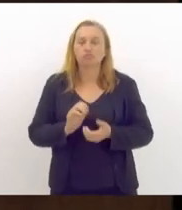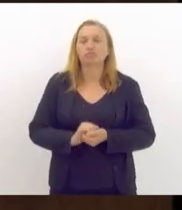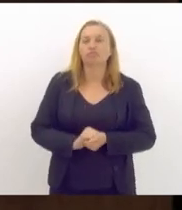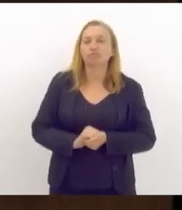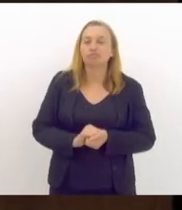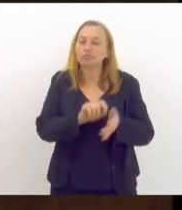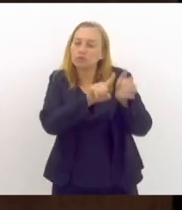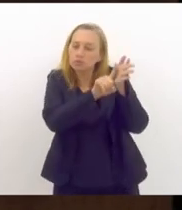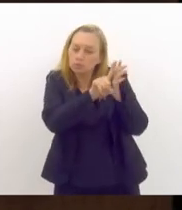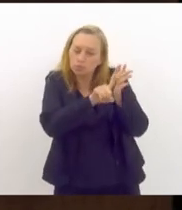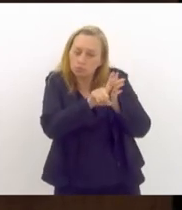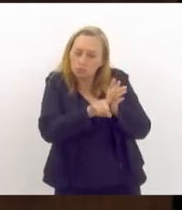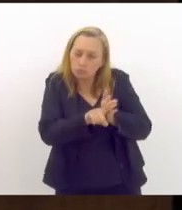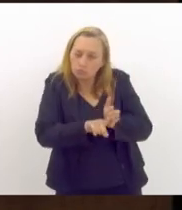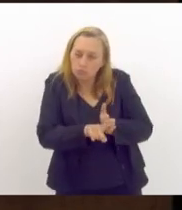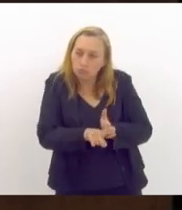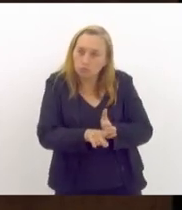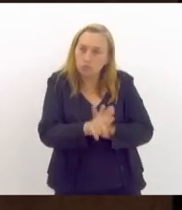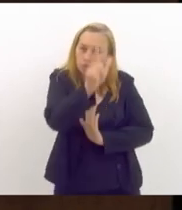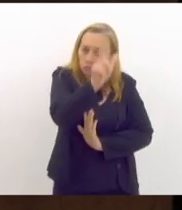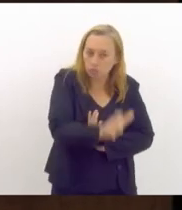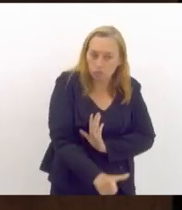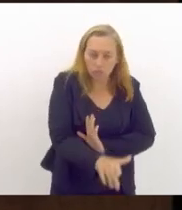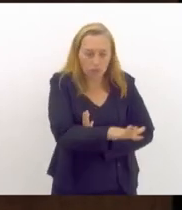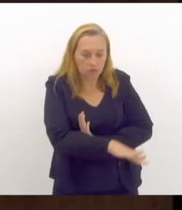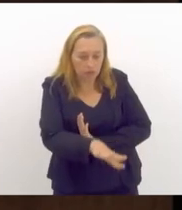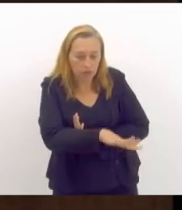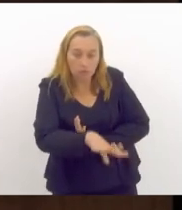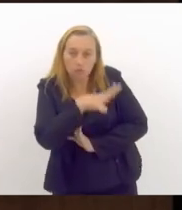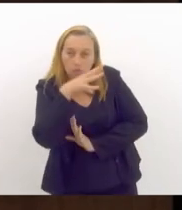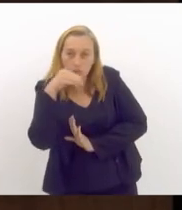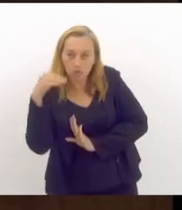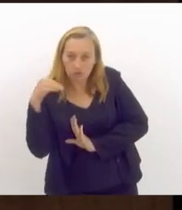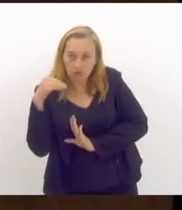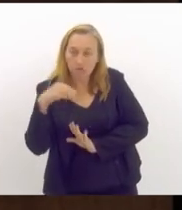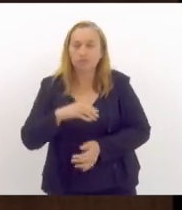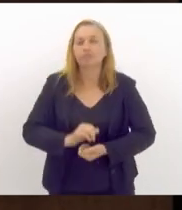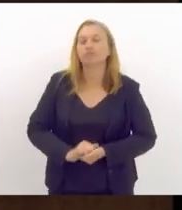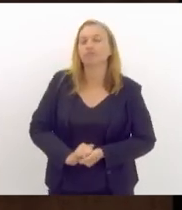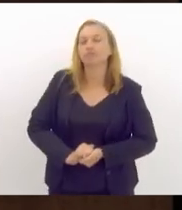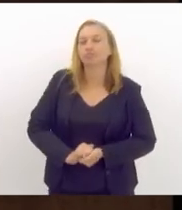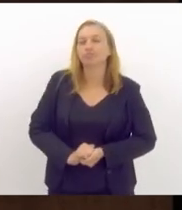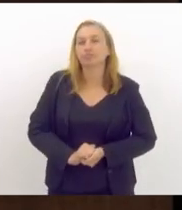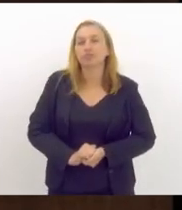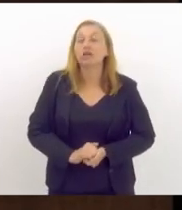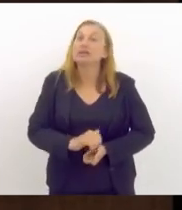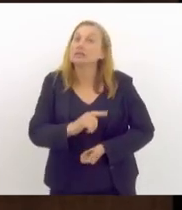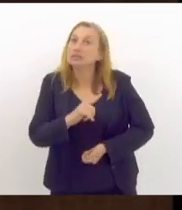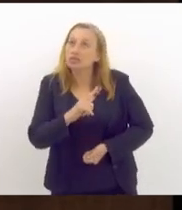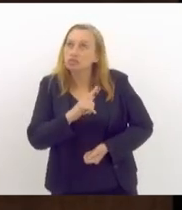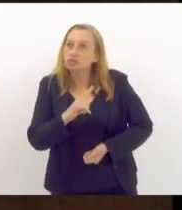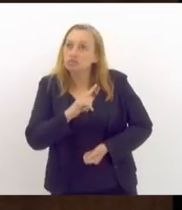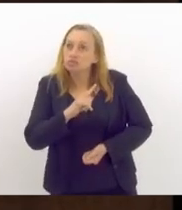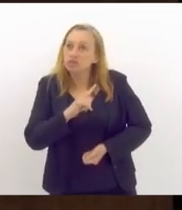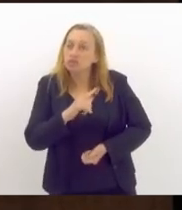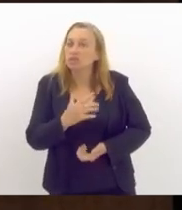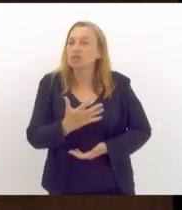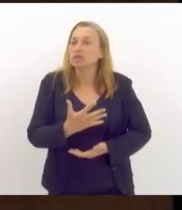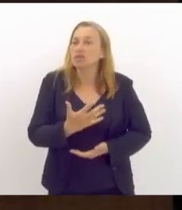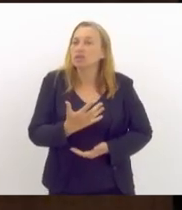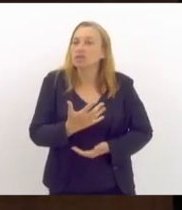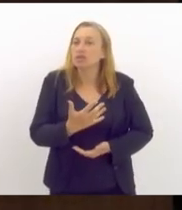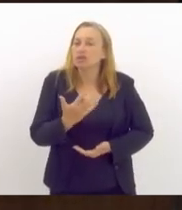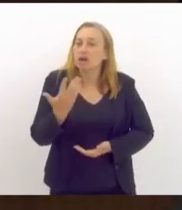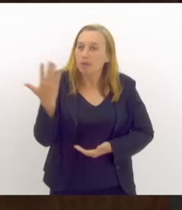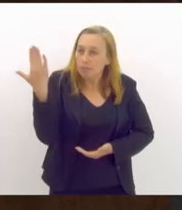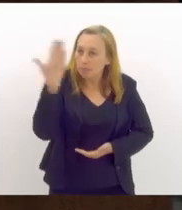examina a criança e o adolescente se tiver alguma coisa que mostra